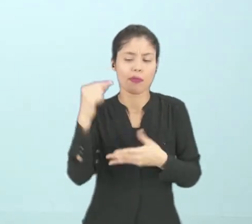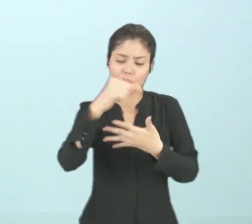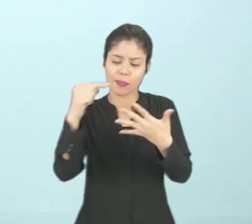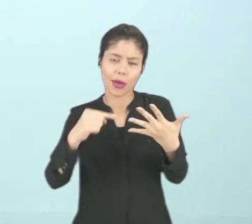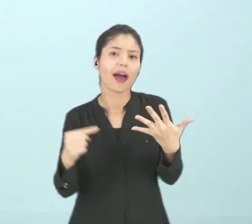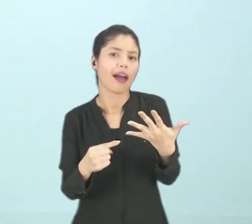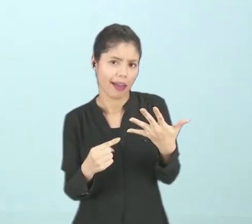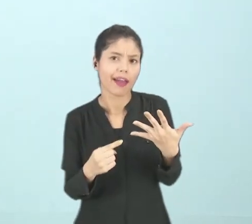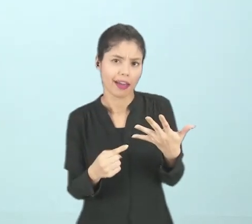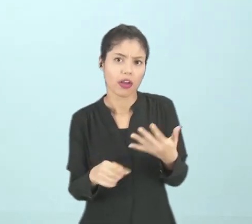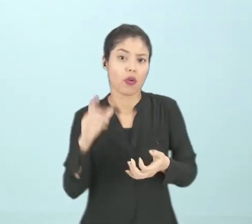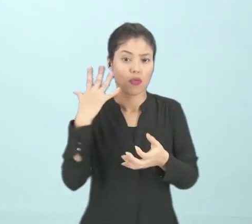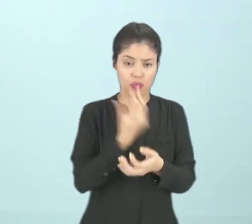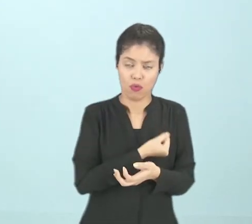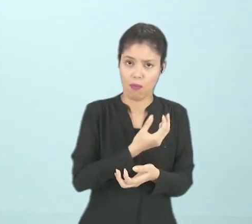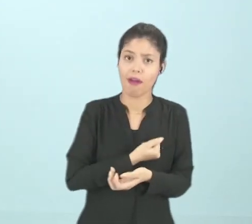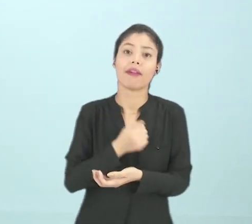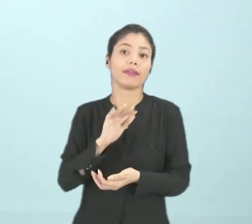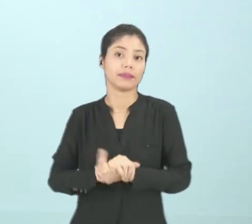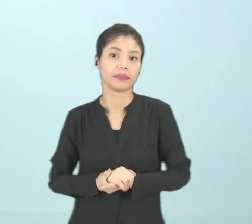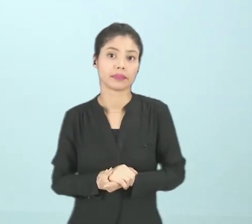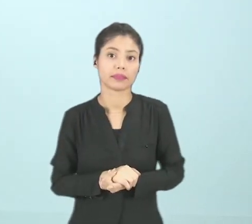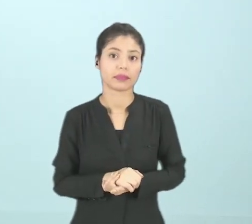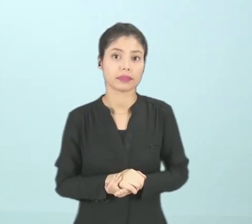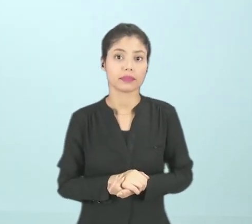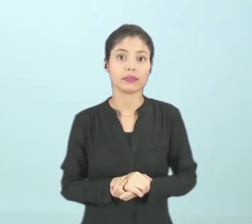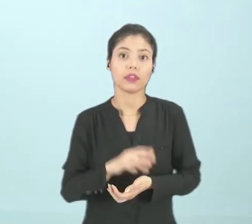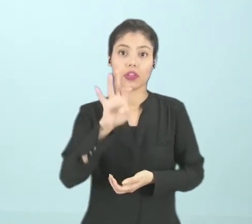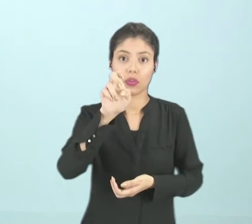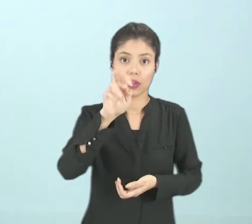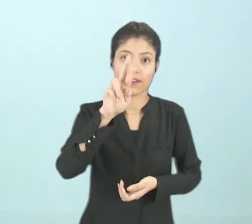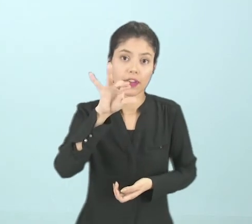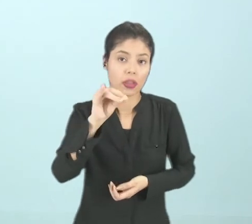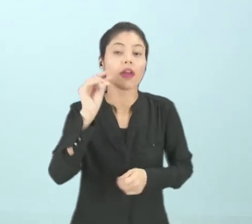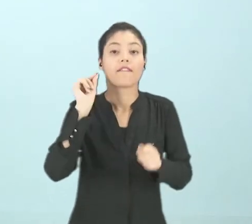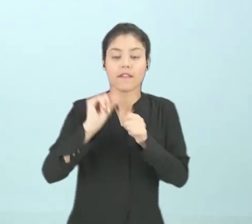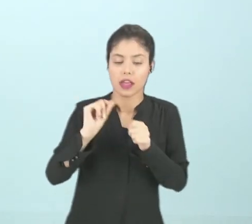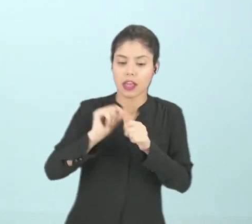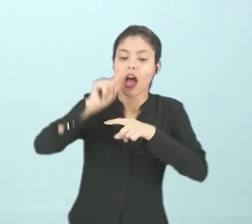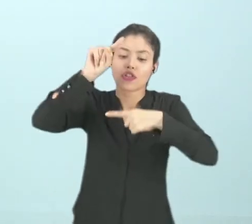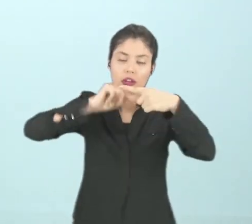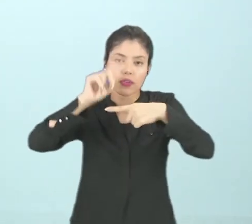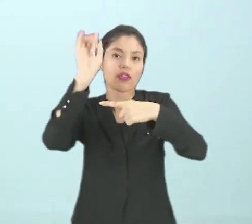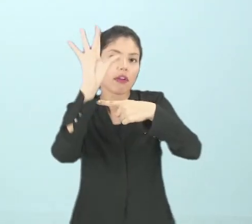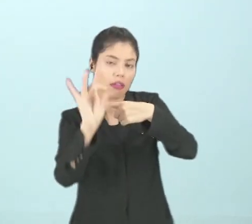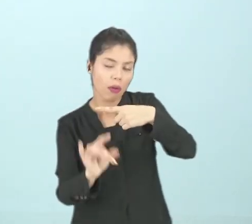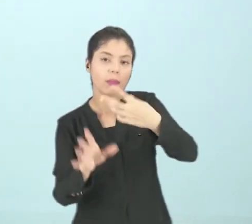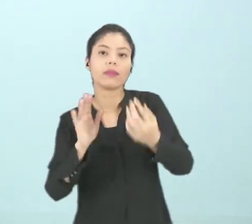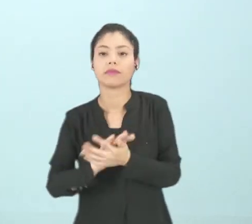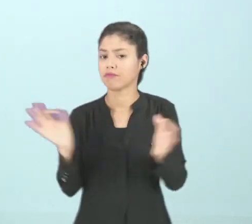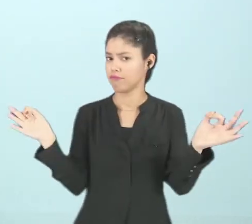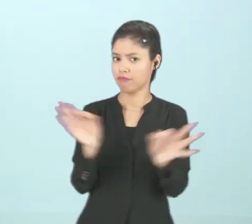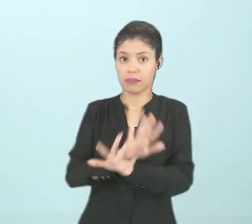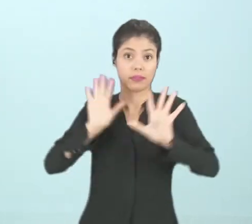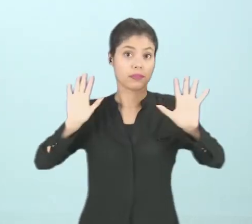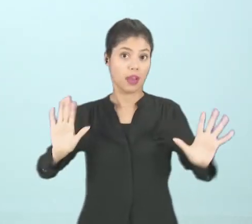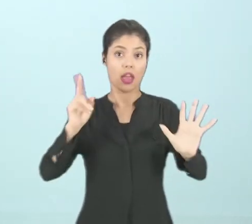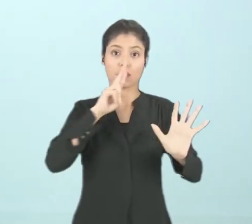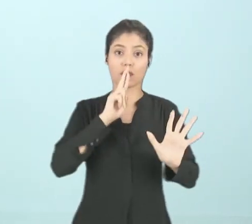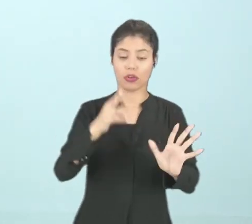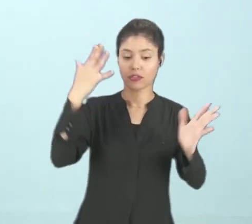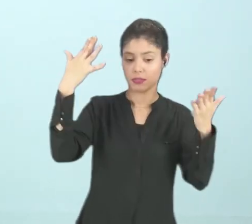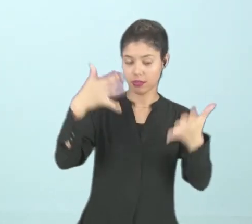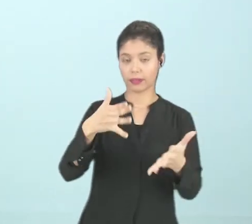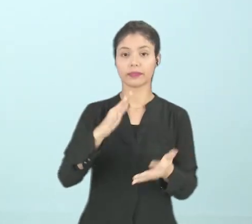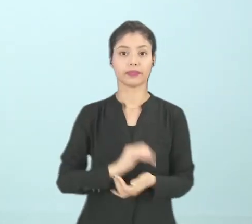elementos do espaço amostral e o número de elementos do evento, fazendo a divisão deles, acabou, você chega no